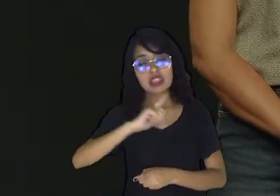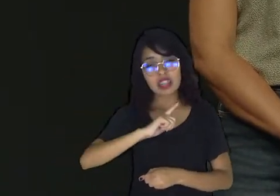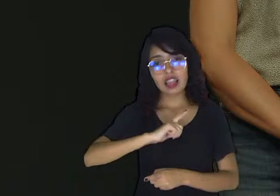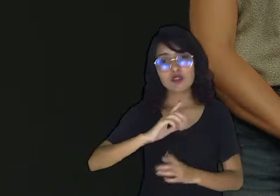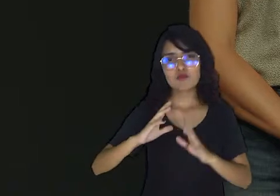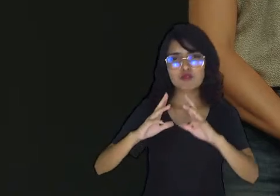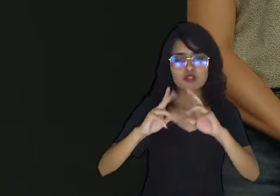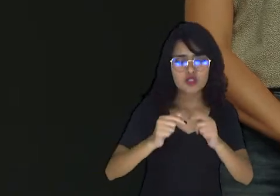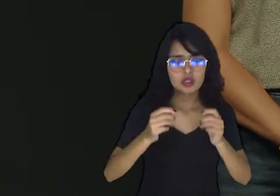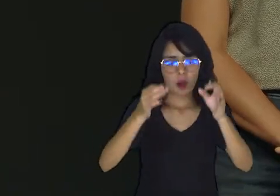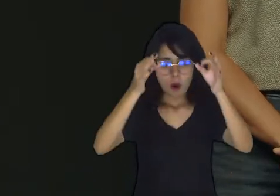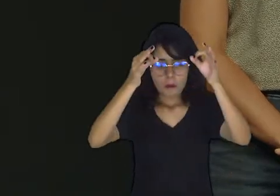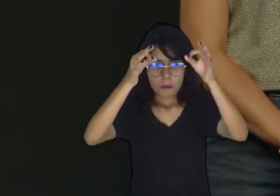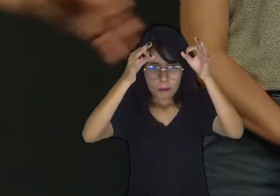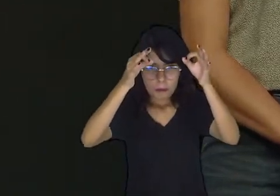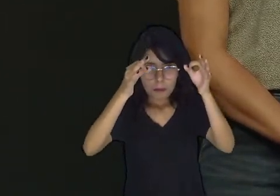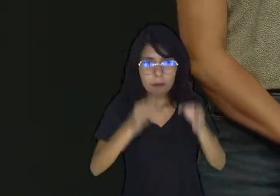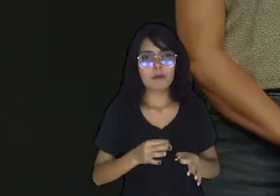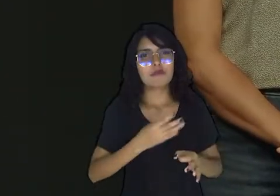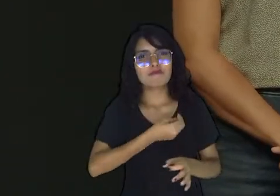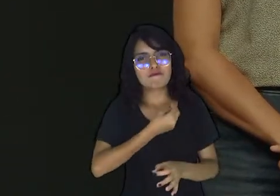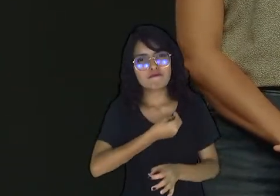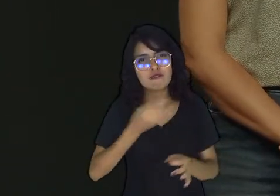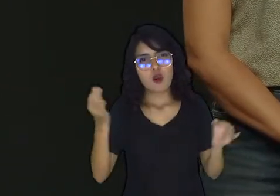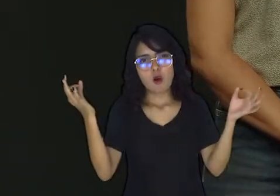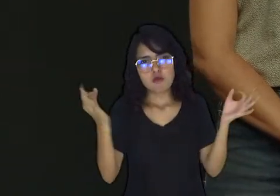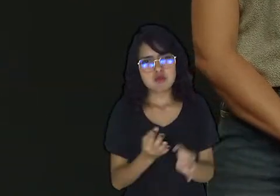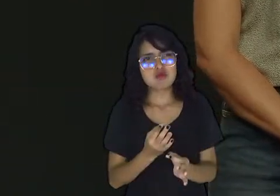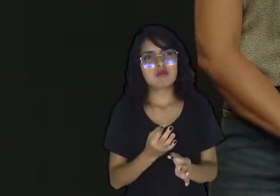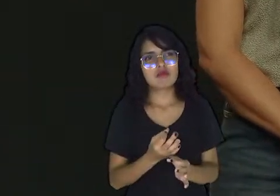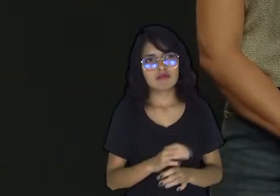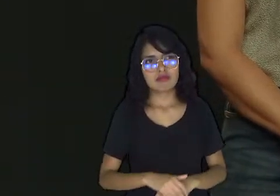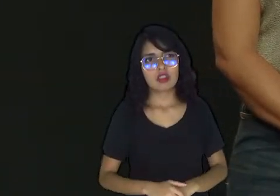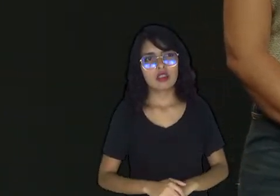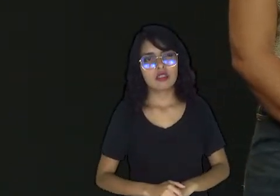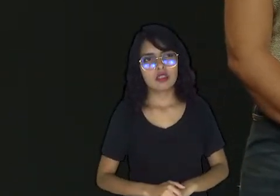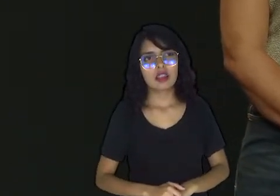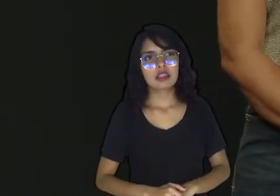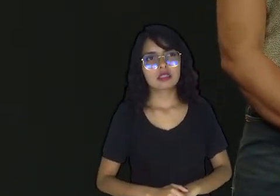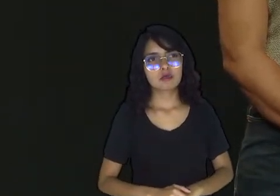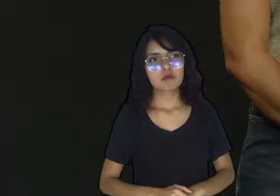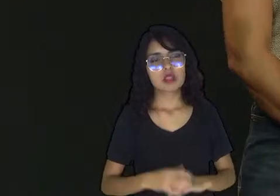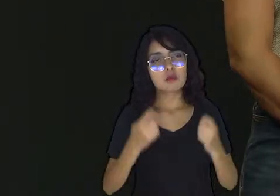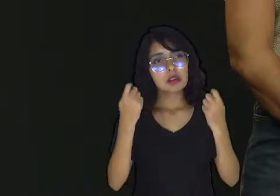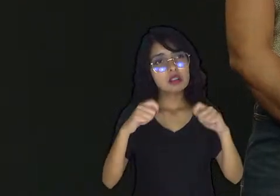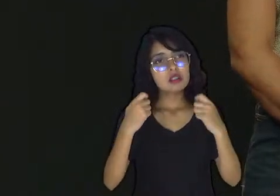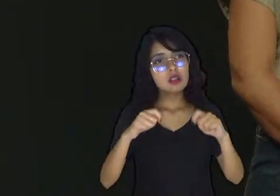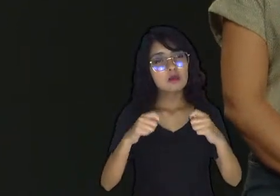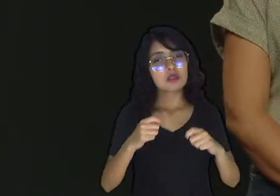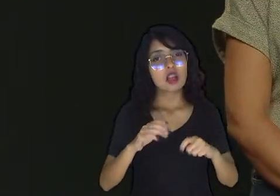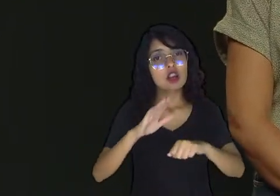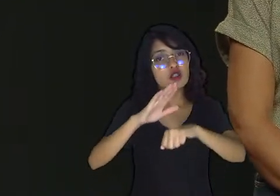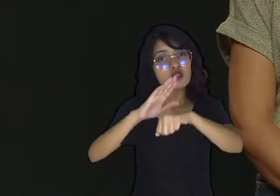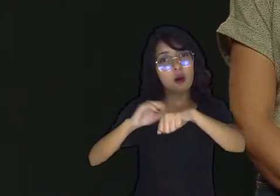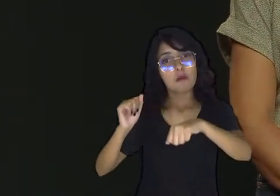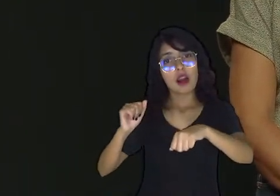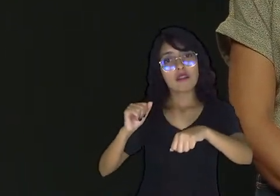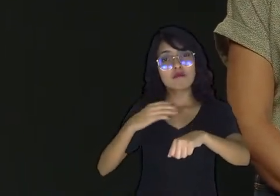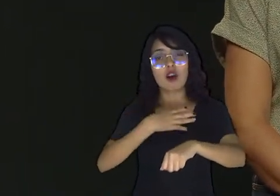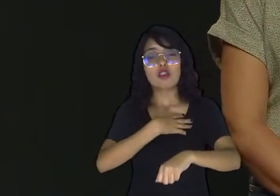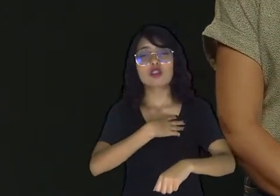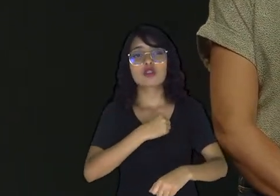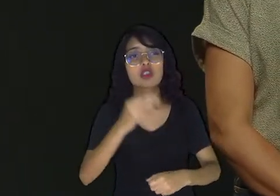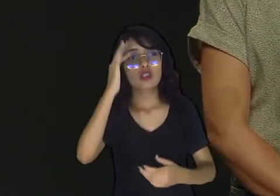vida que nós necessitamos. E eu quero chamar os filhos da fé nessa manhã. Os filhos da fé do